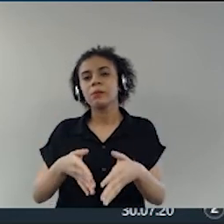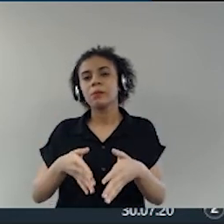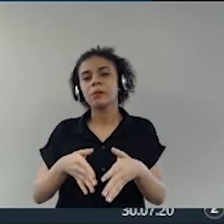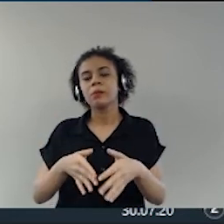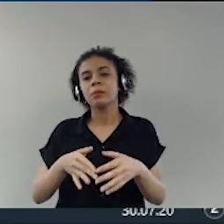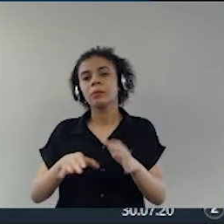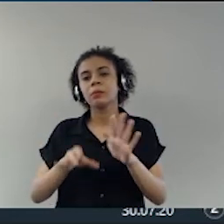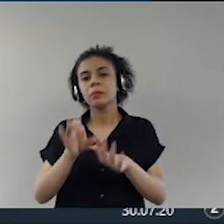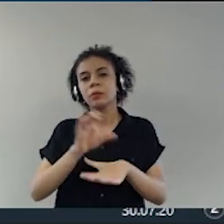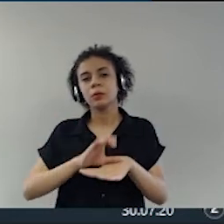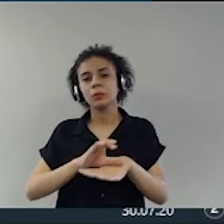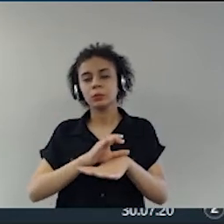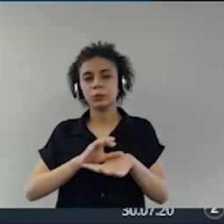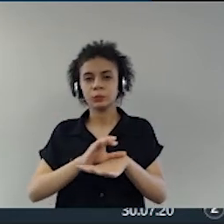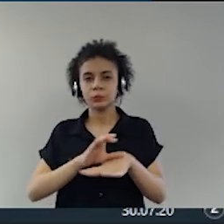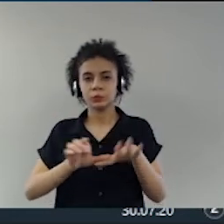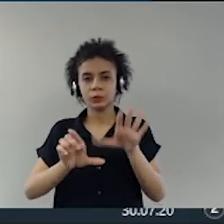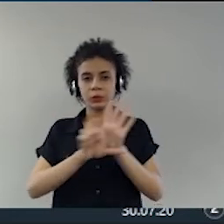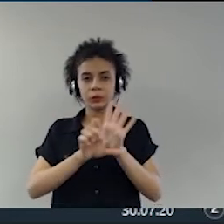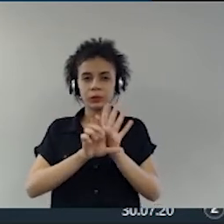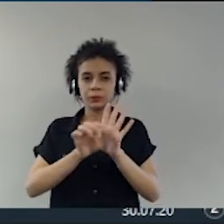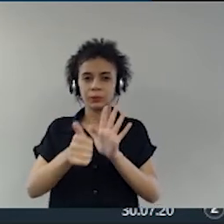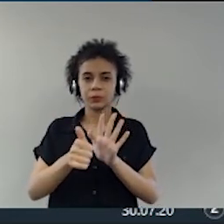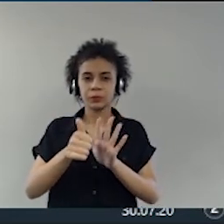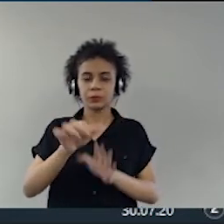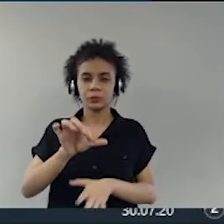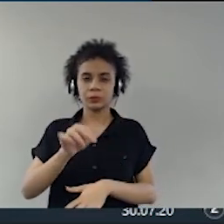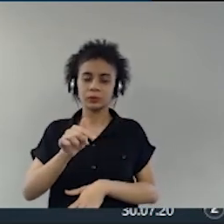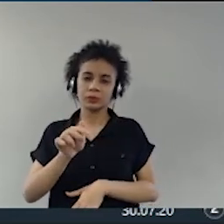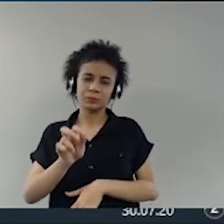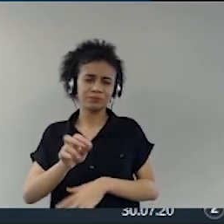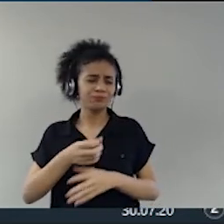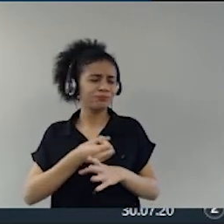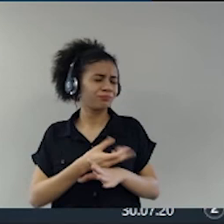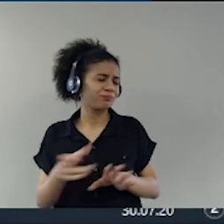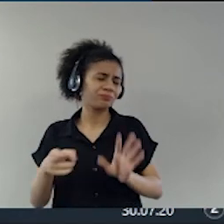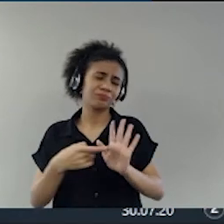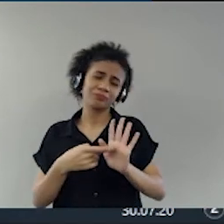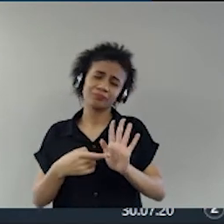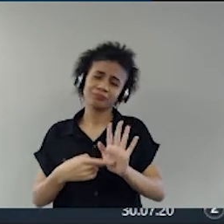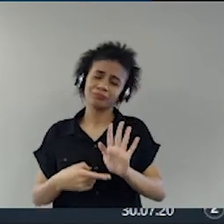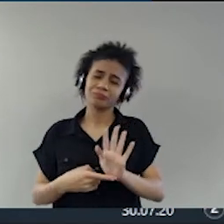específica na Constituição, uma lei de 1975, várias normas